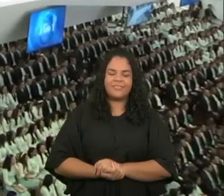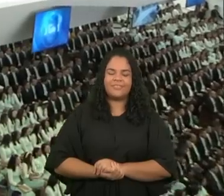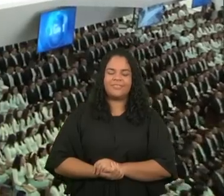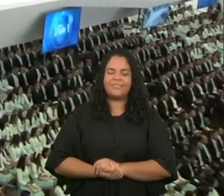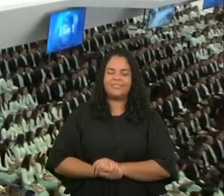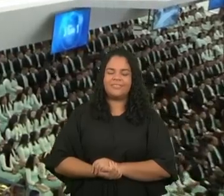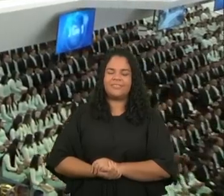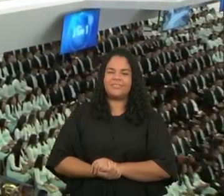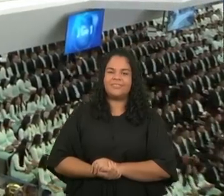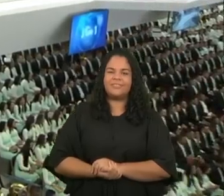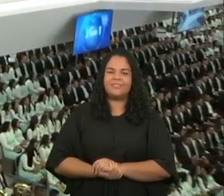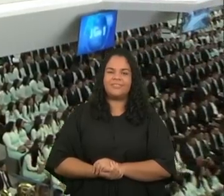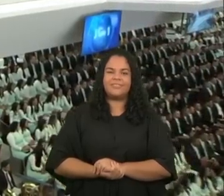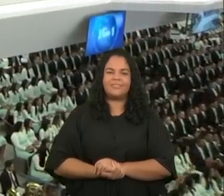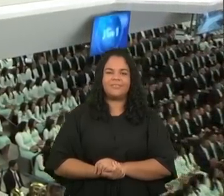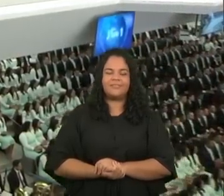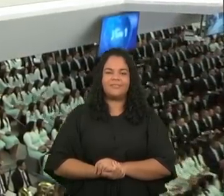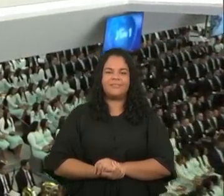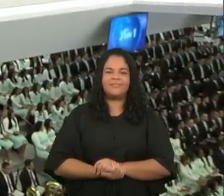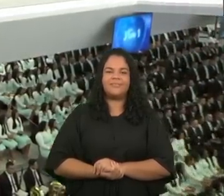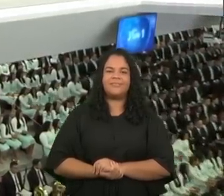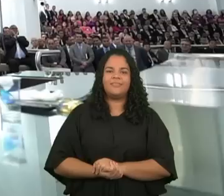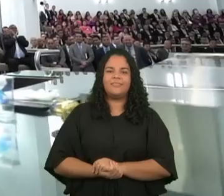Se tatear, acha.